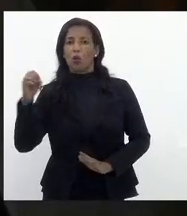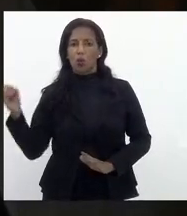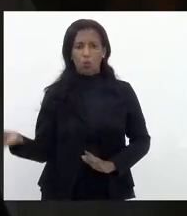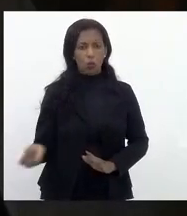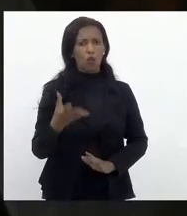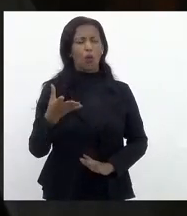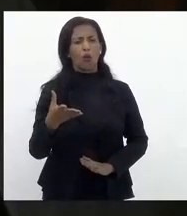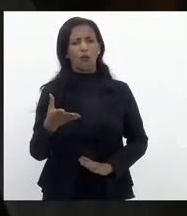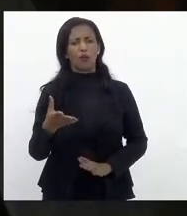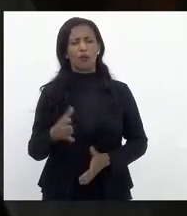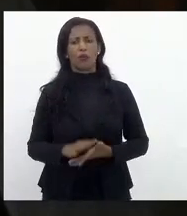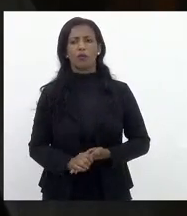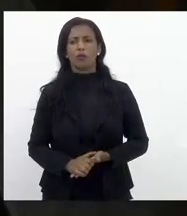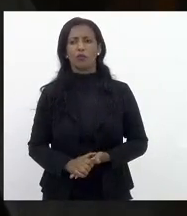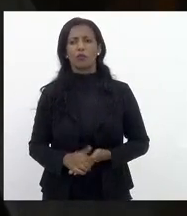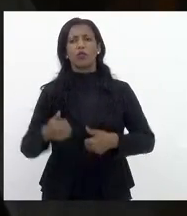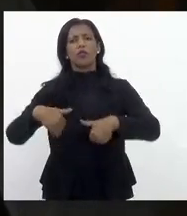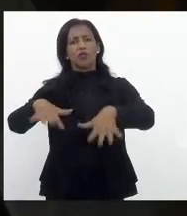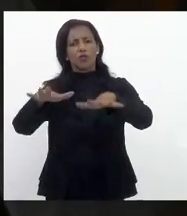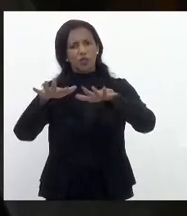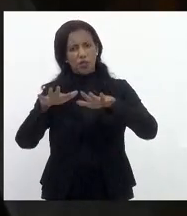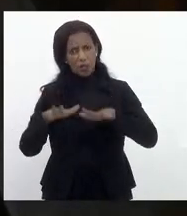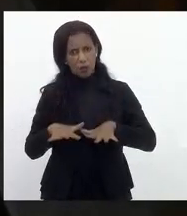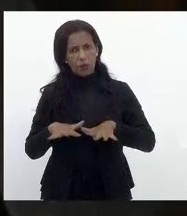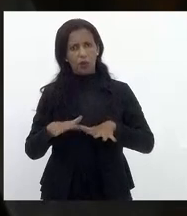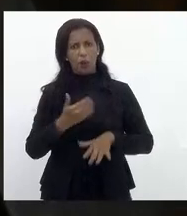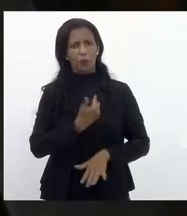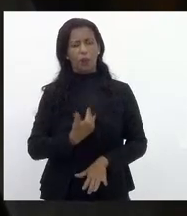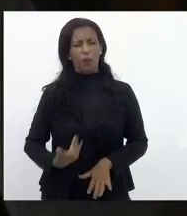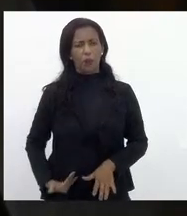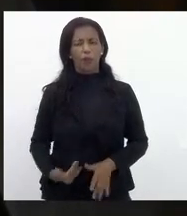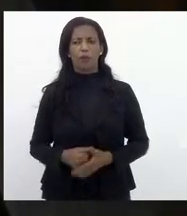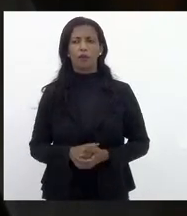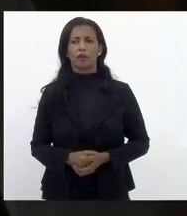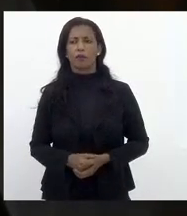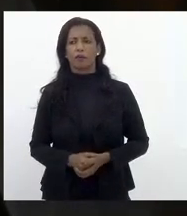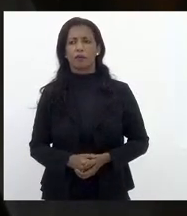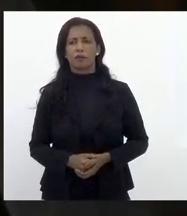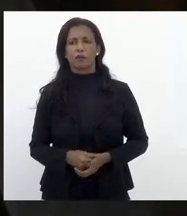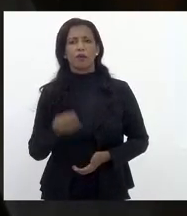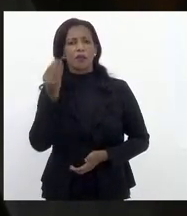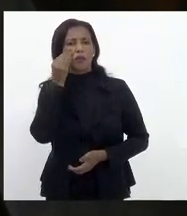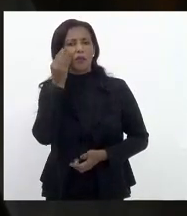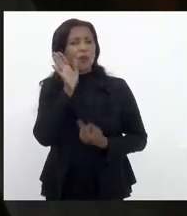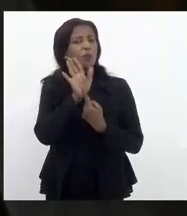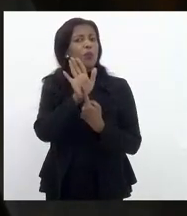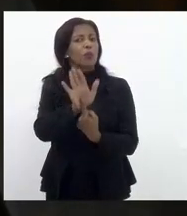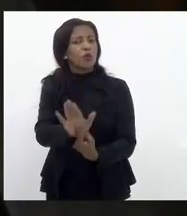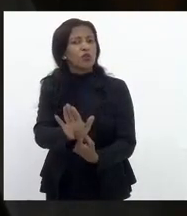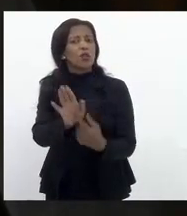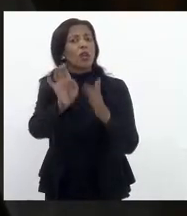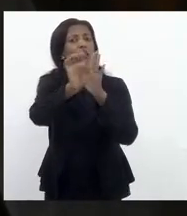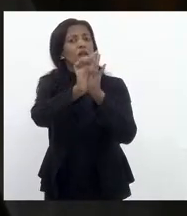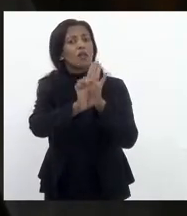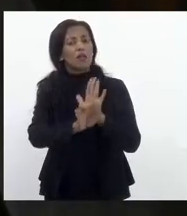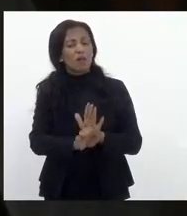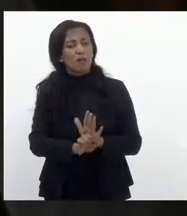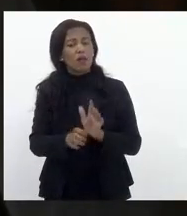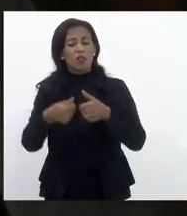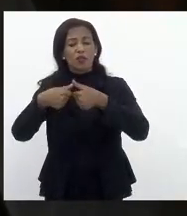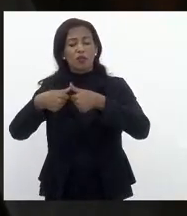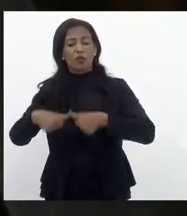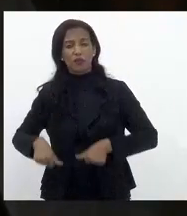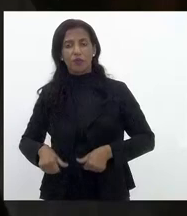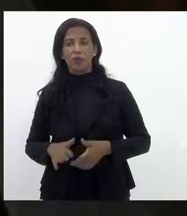nova leva de audiências públicas tô tentando mostrar quem emendas vamos